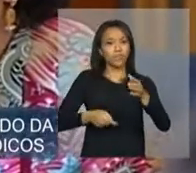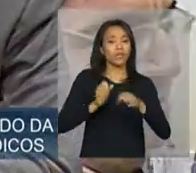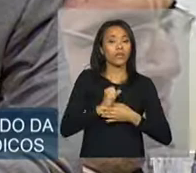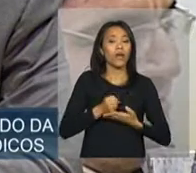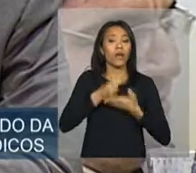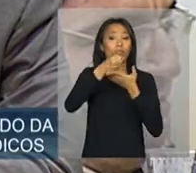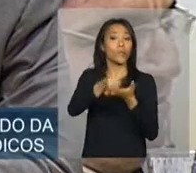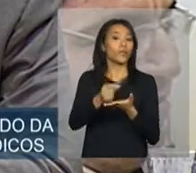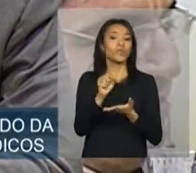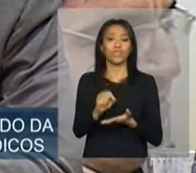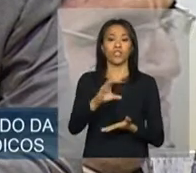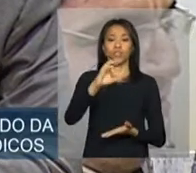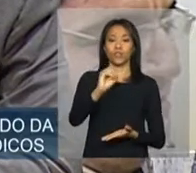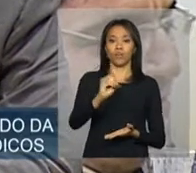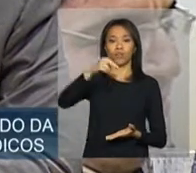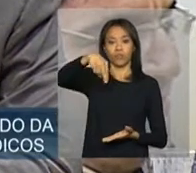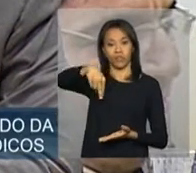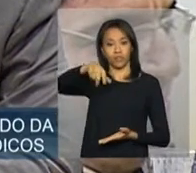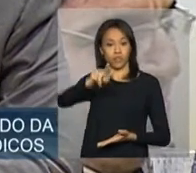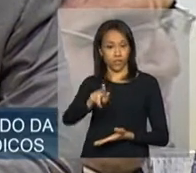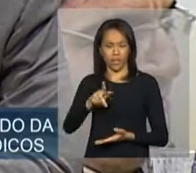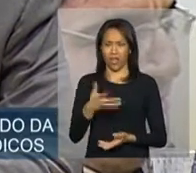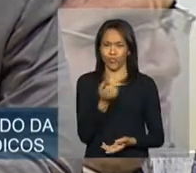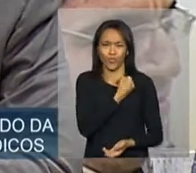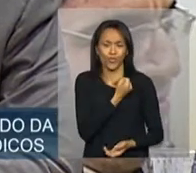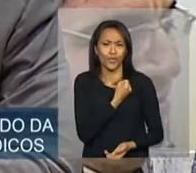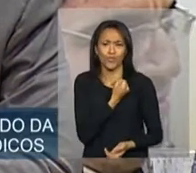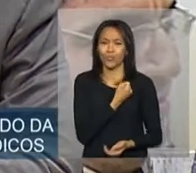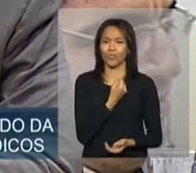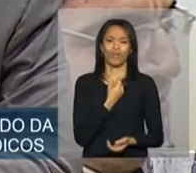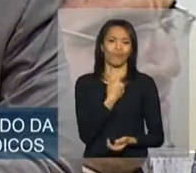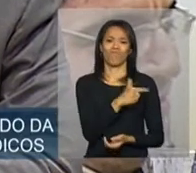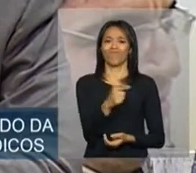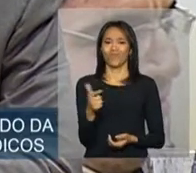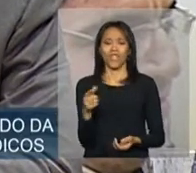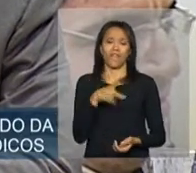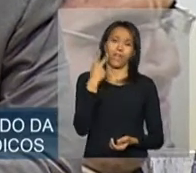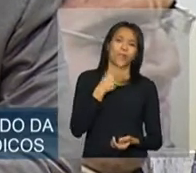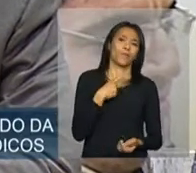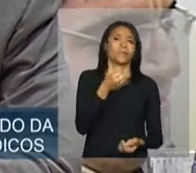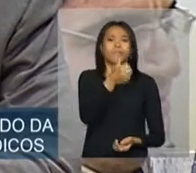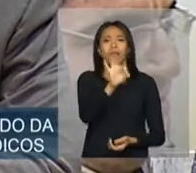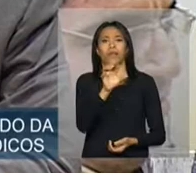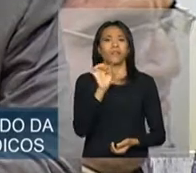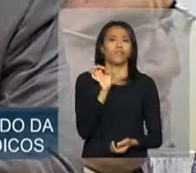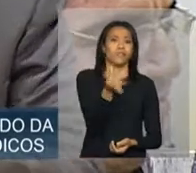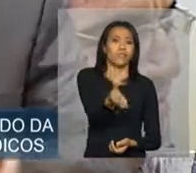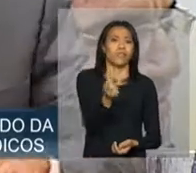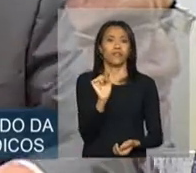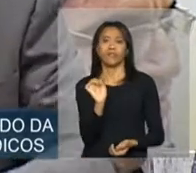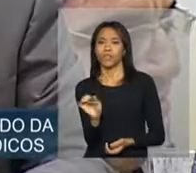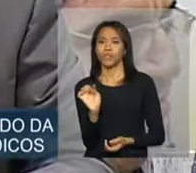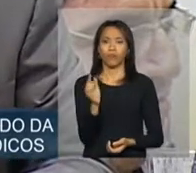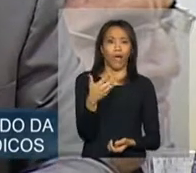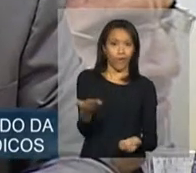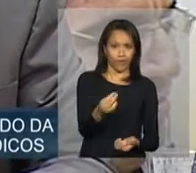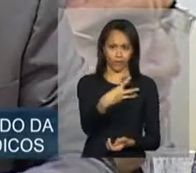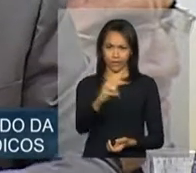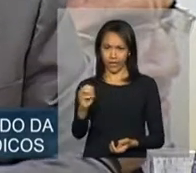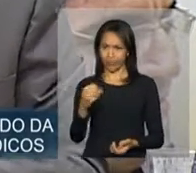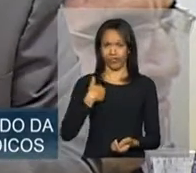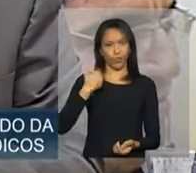nós nós de número não né que já se falou de 6.000 de 10 mil de 5.000 agora de 300 está sendo